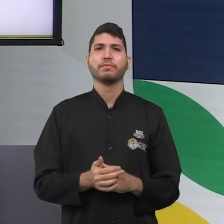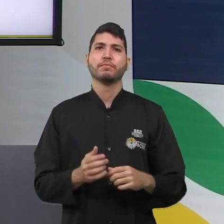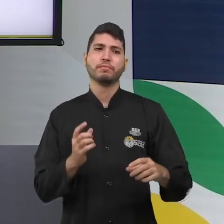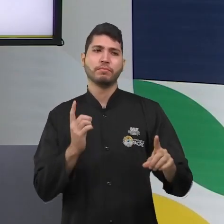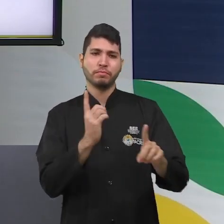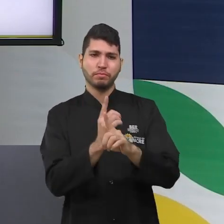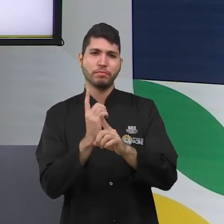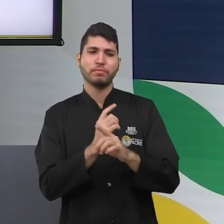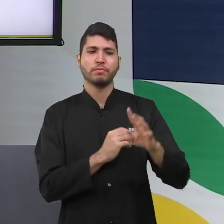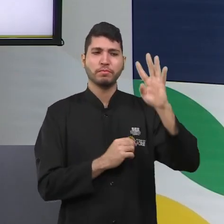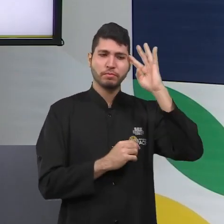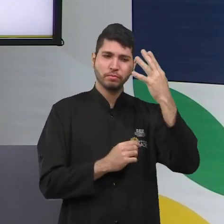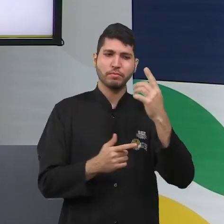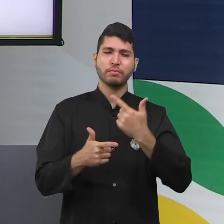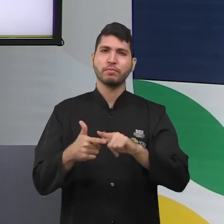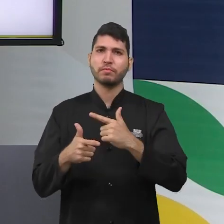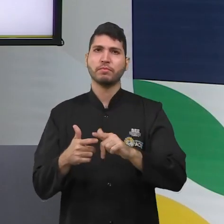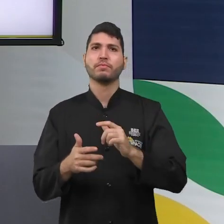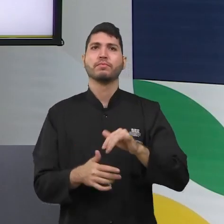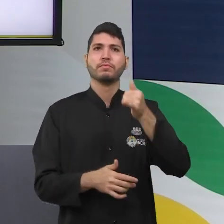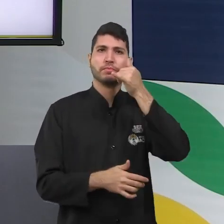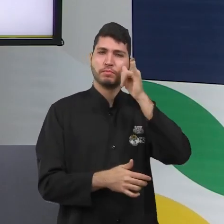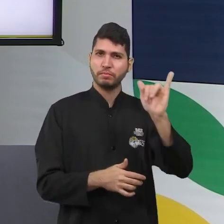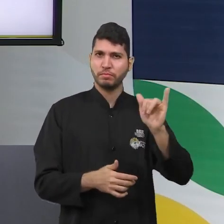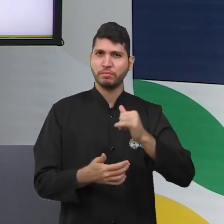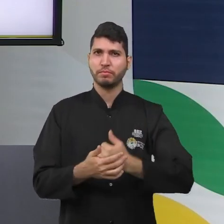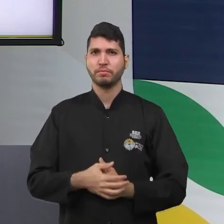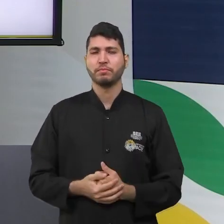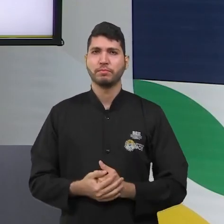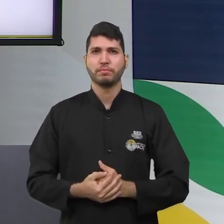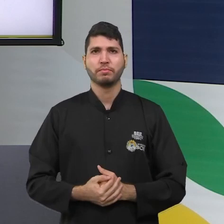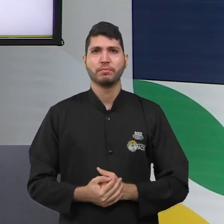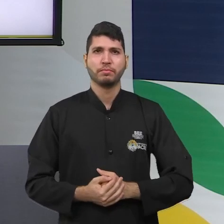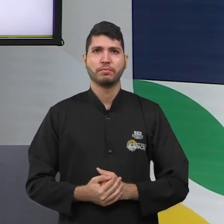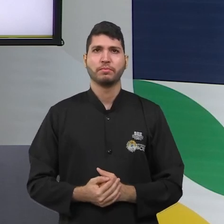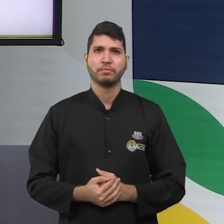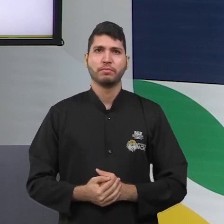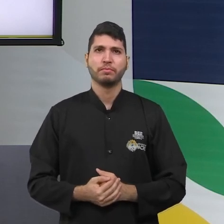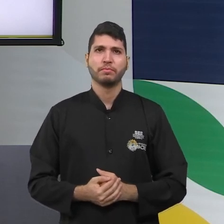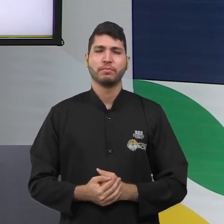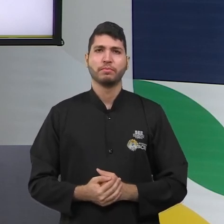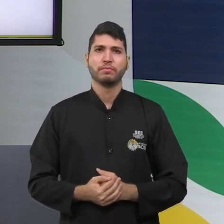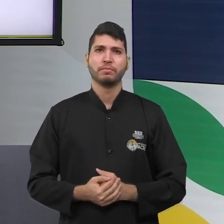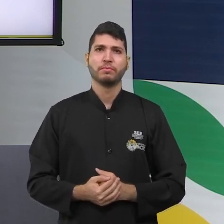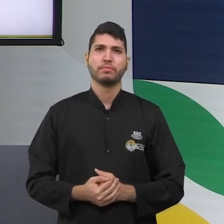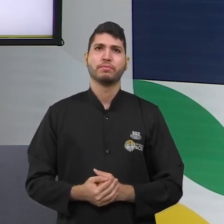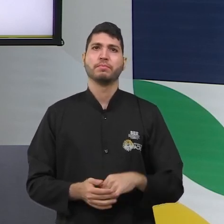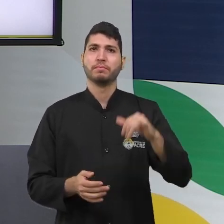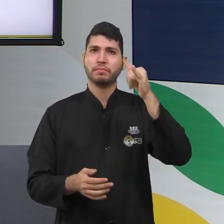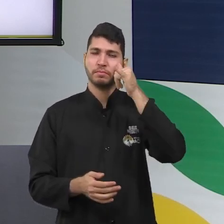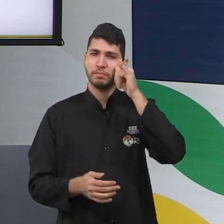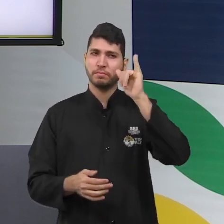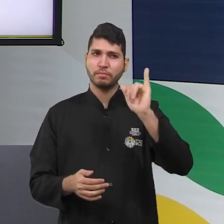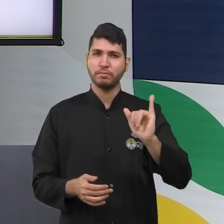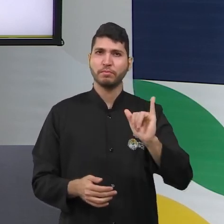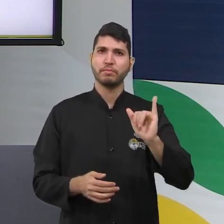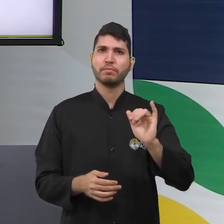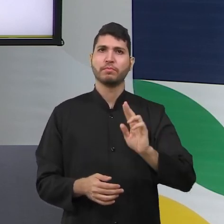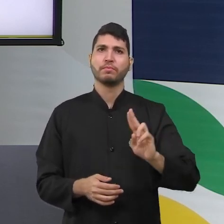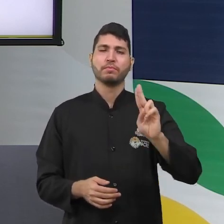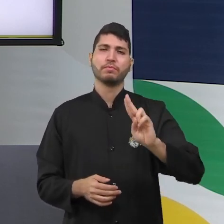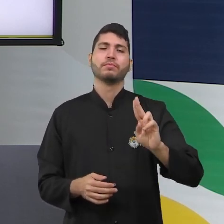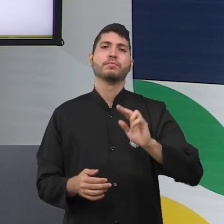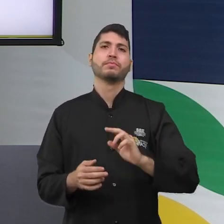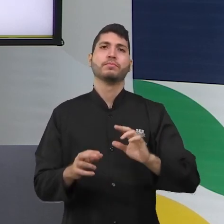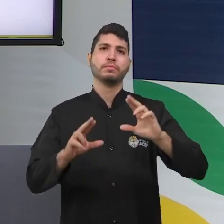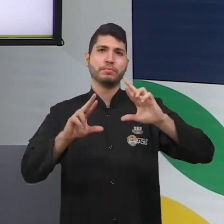soluções de prevenção, de instrumentos para prevenir ou, como eu posso dizer, sustentabilidade